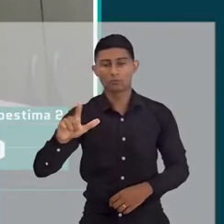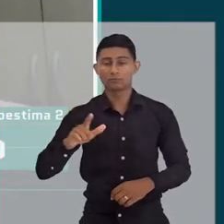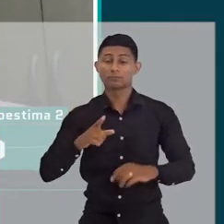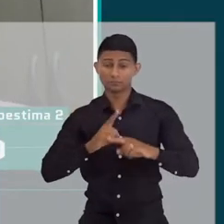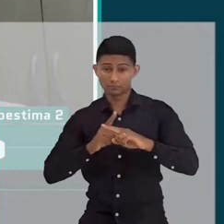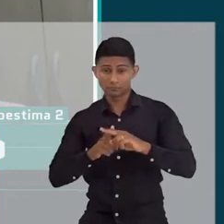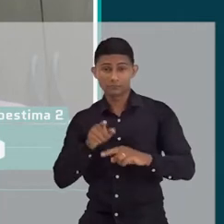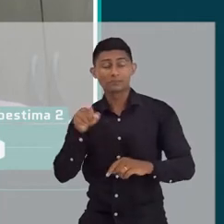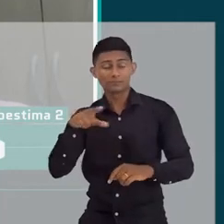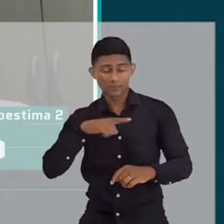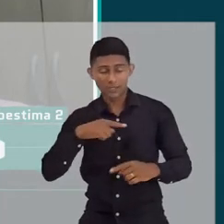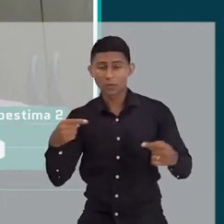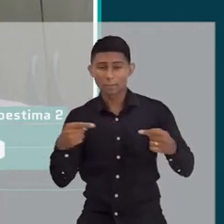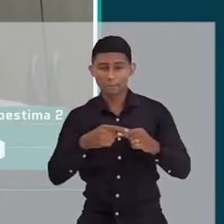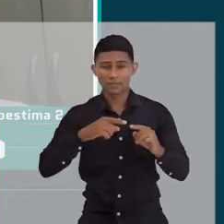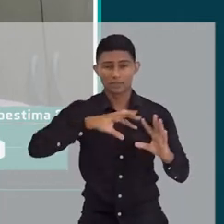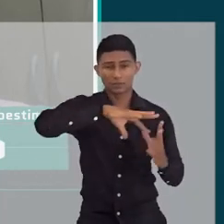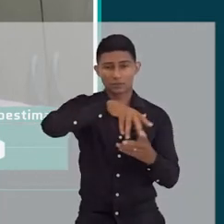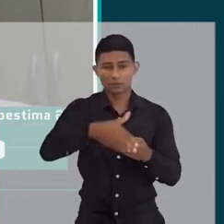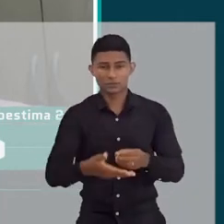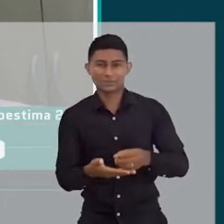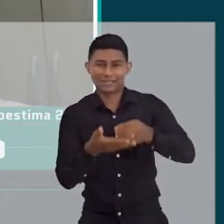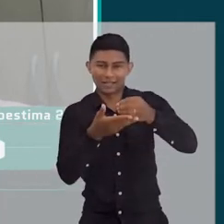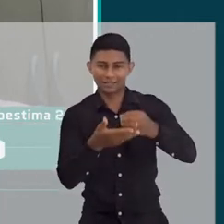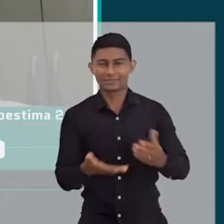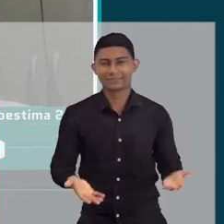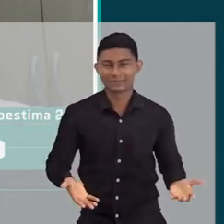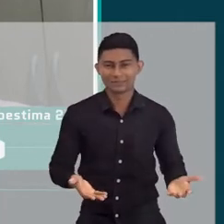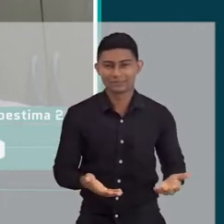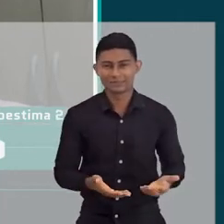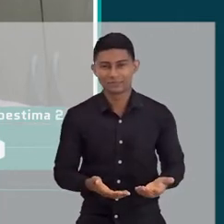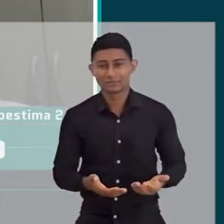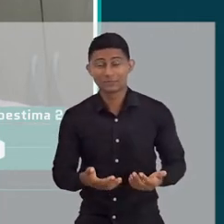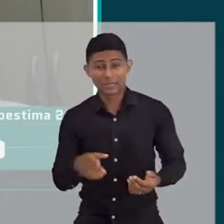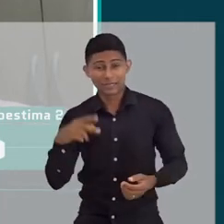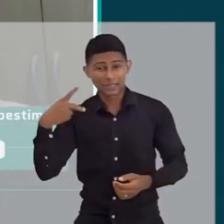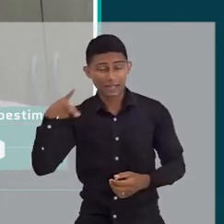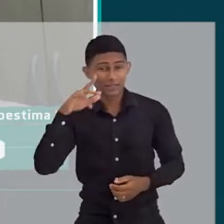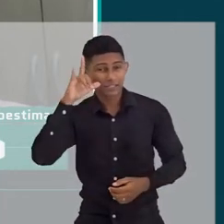dela tem as questões de sustentabilidade. E assim,